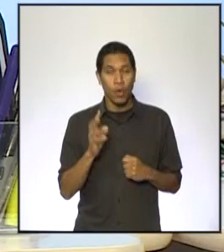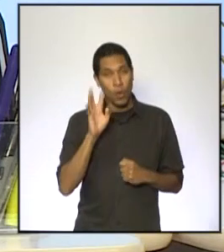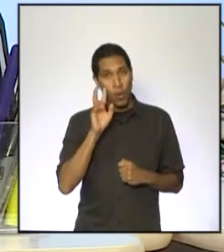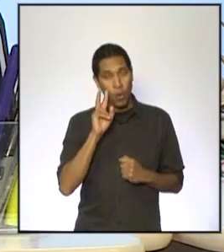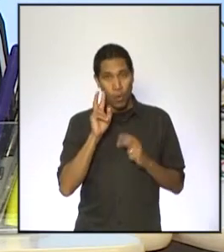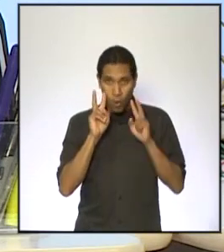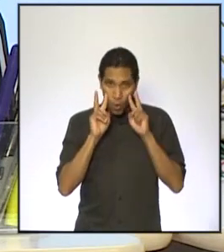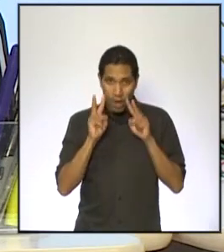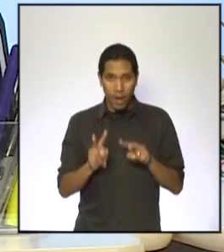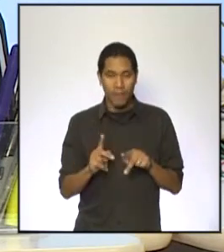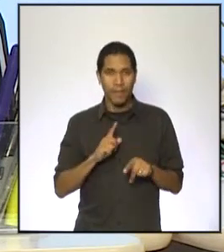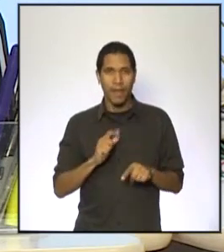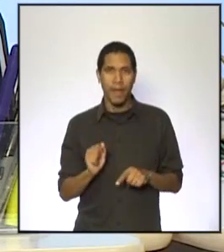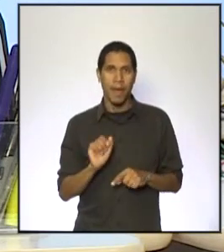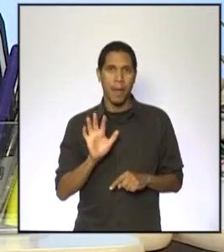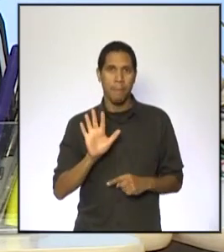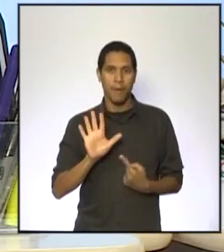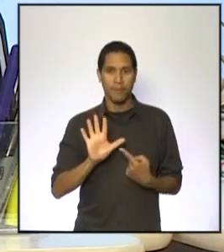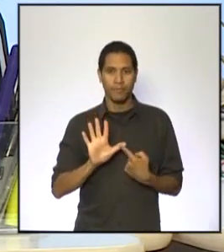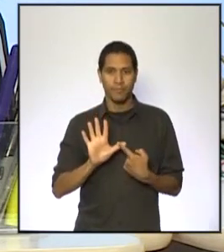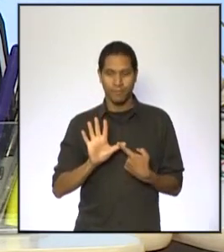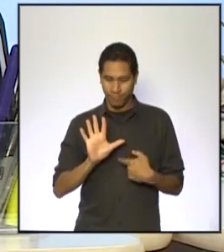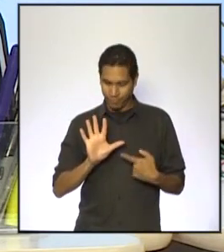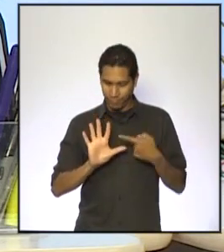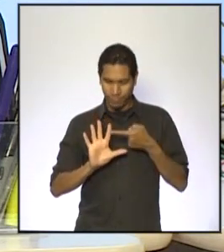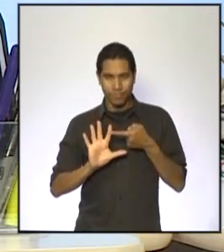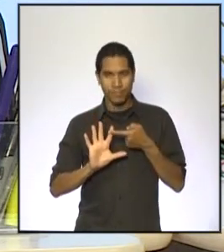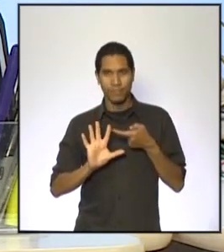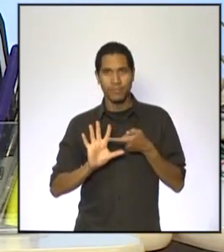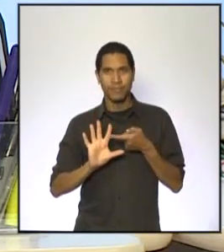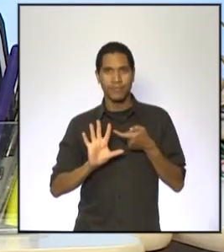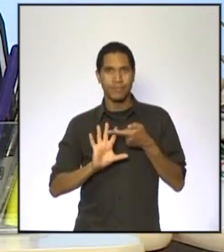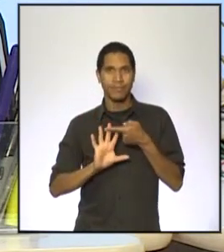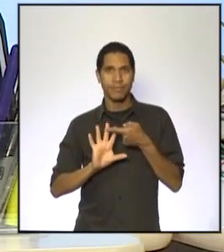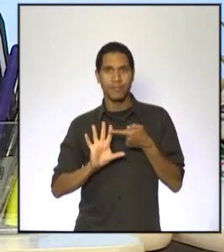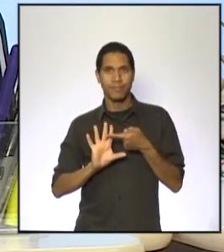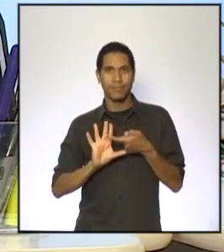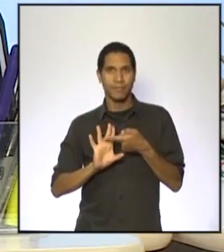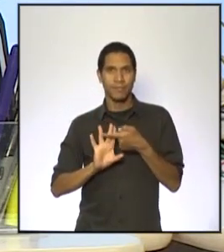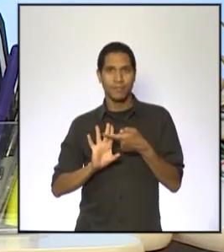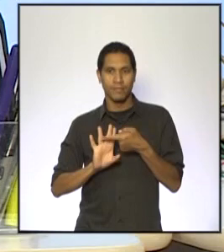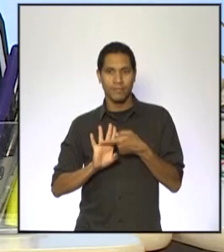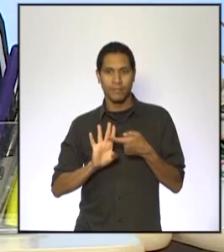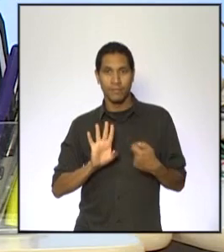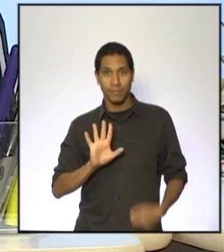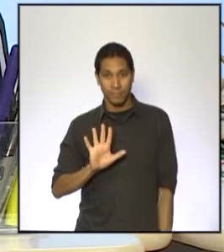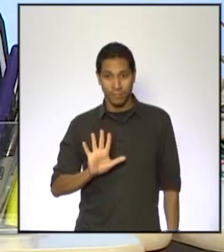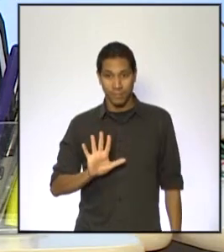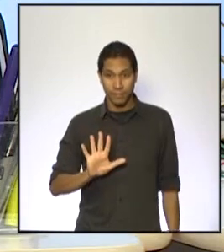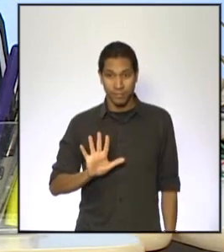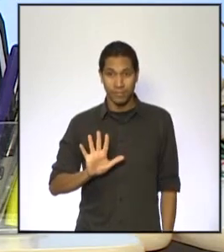geralmente ela tem esses risquinhos, né? Que é o que faz o nosso cérebro responder à abertura e